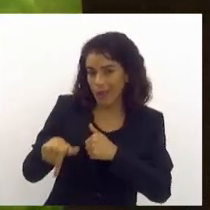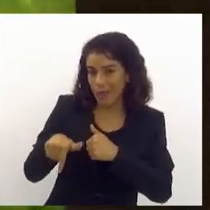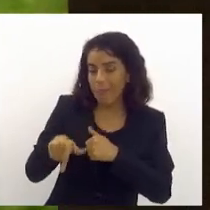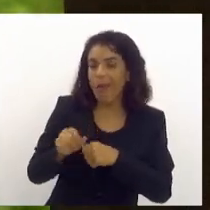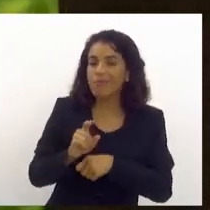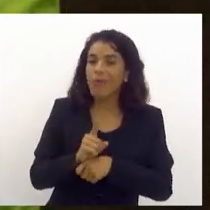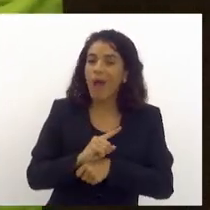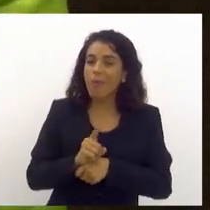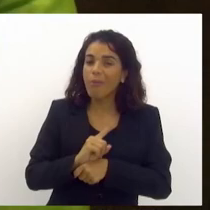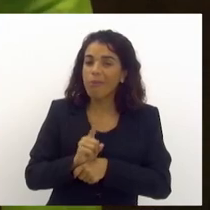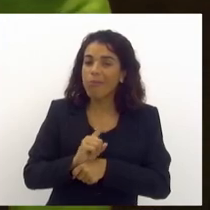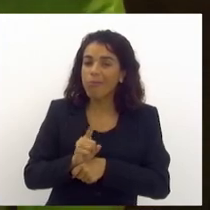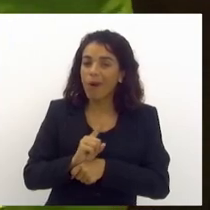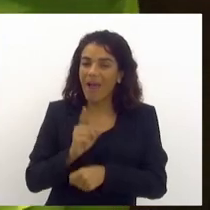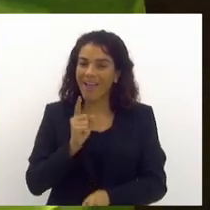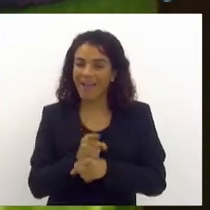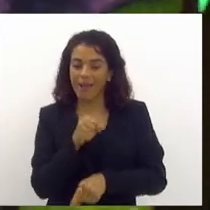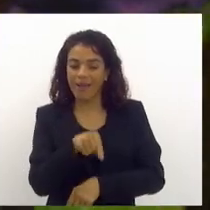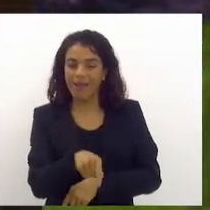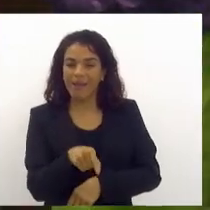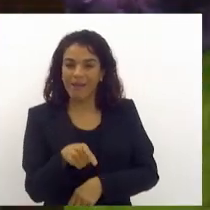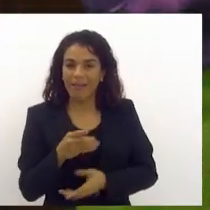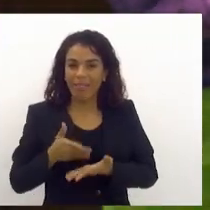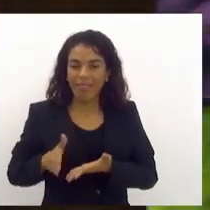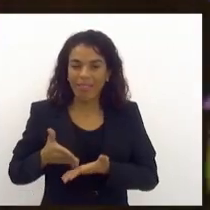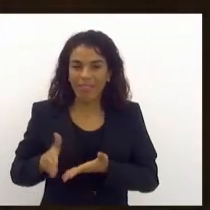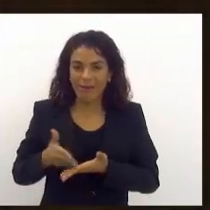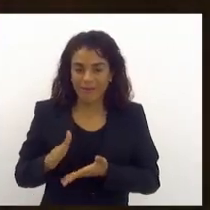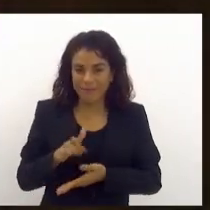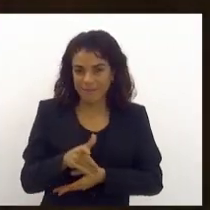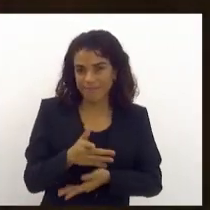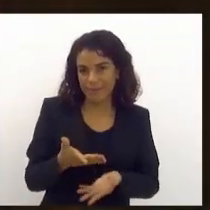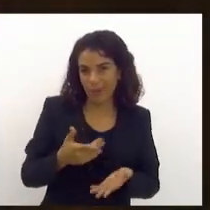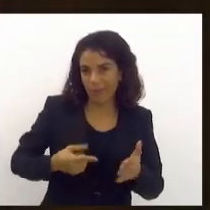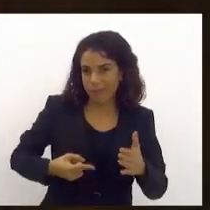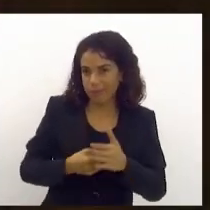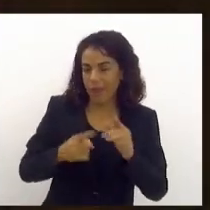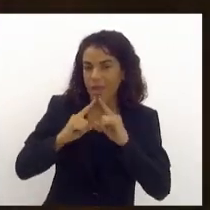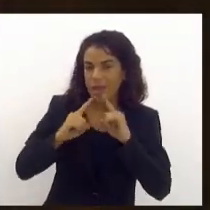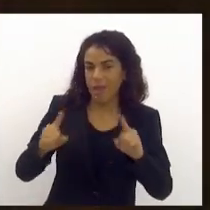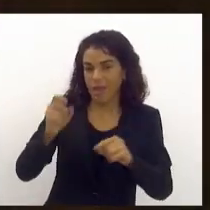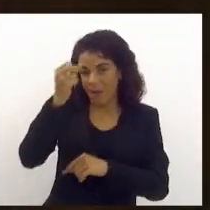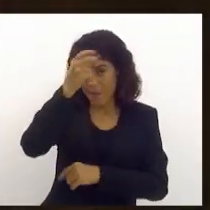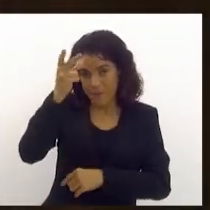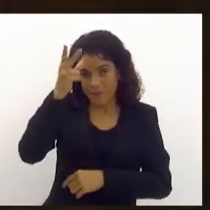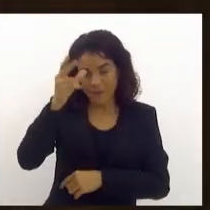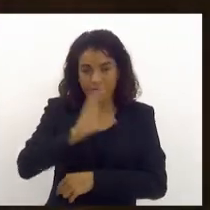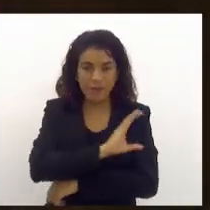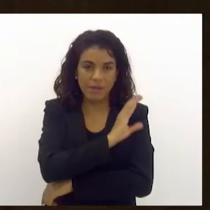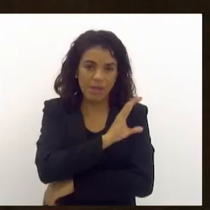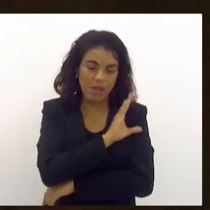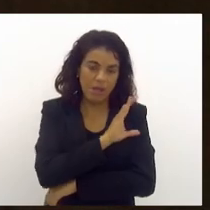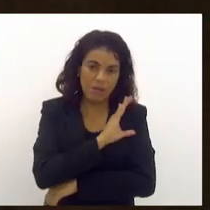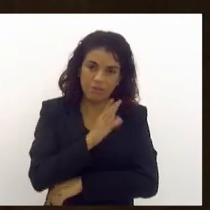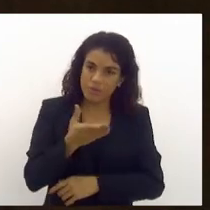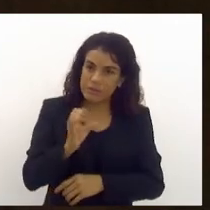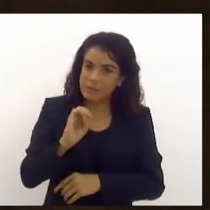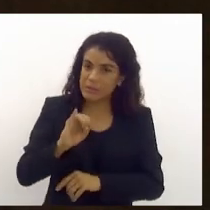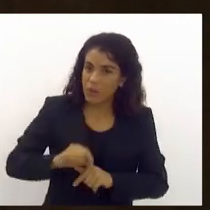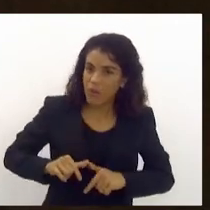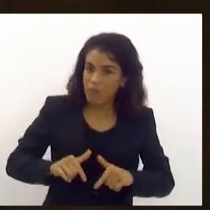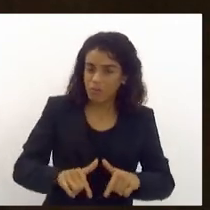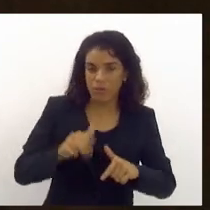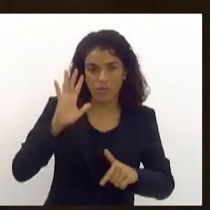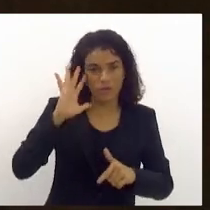de fora. Eu encontrei toda a sacanagem no município de Campos. Fica aqui meu repúdio ao prefeito de Campos se não tomar uma atitude louvável